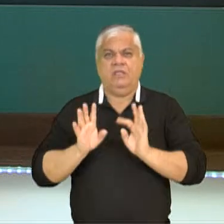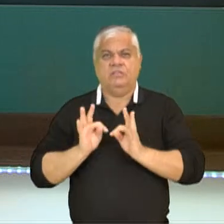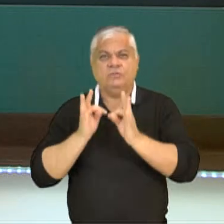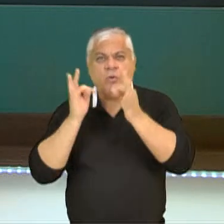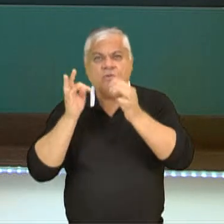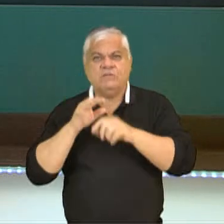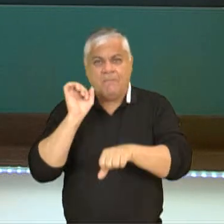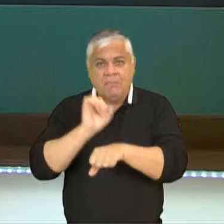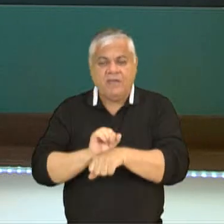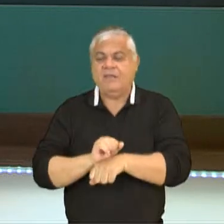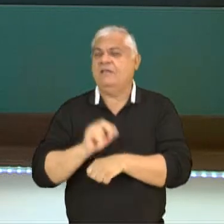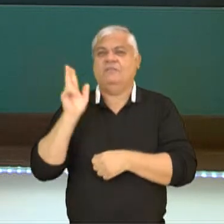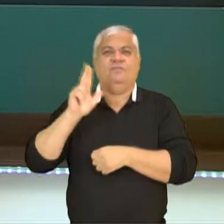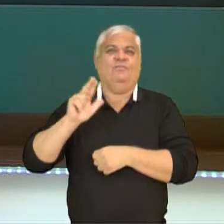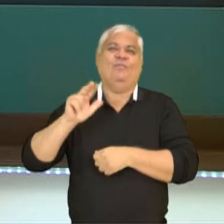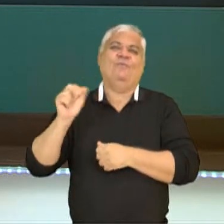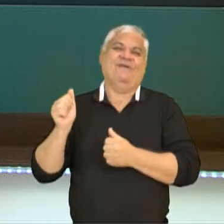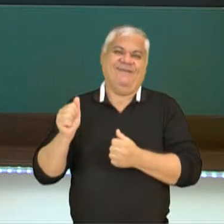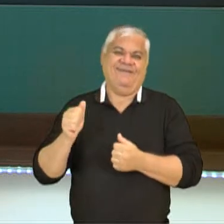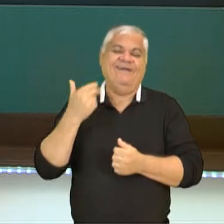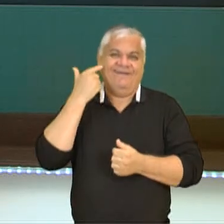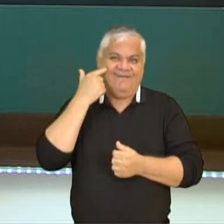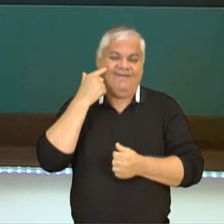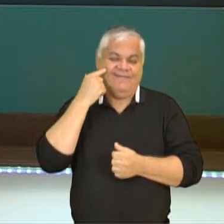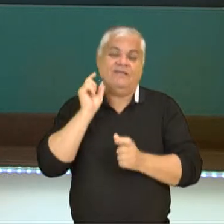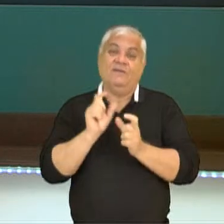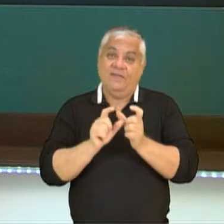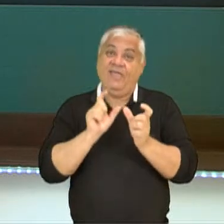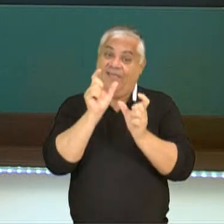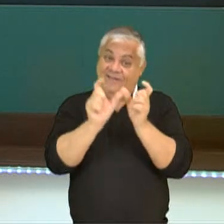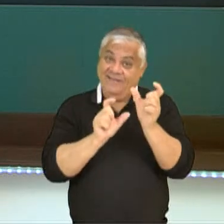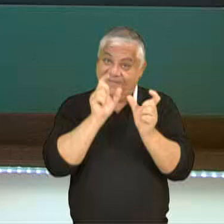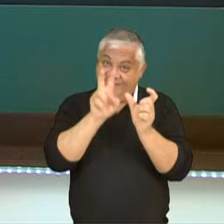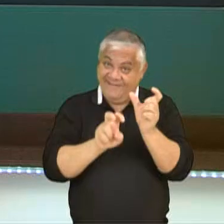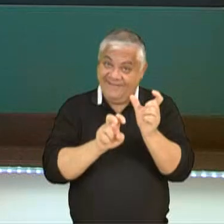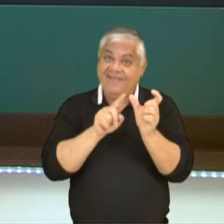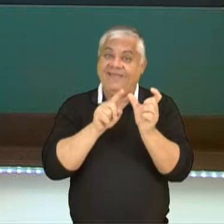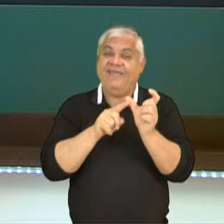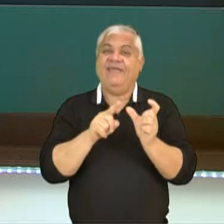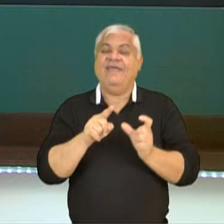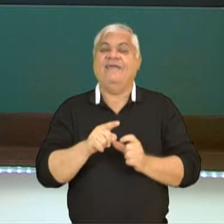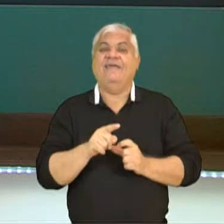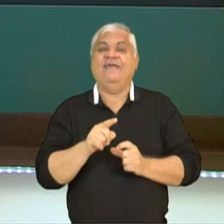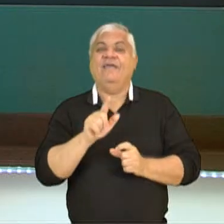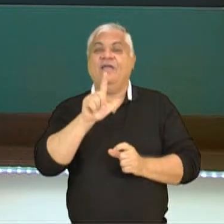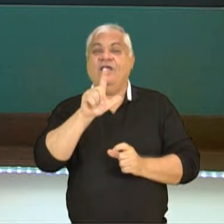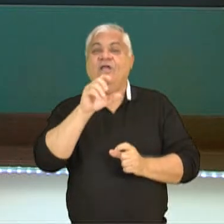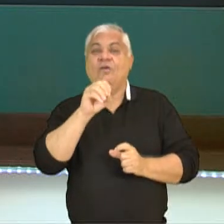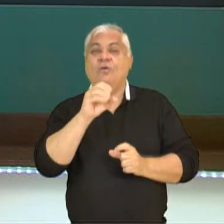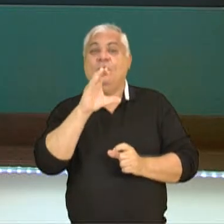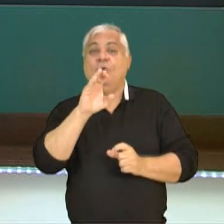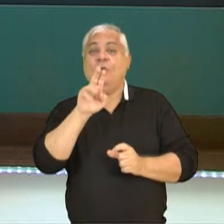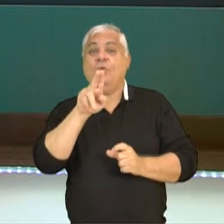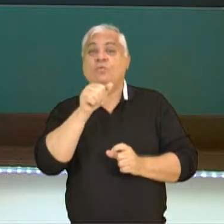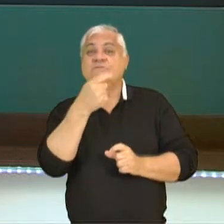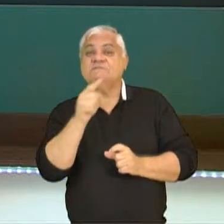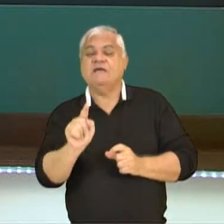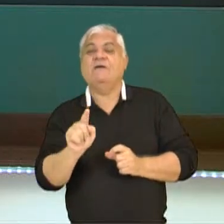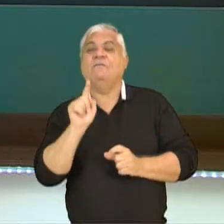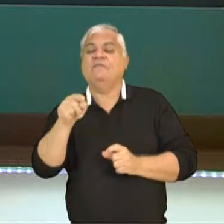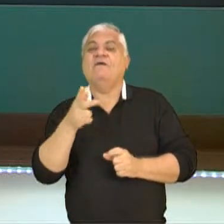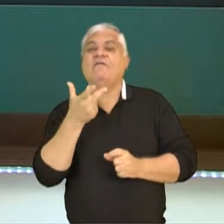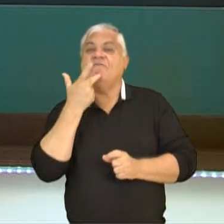parar, é uma negação, né? Estamos tendo aqui uma locução adverbial, né, na expressão de forma alguma,